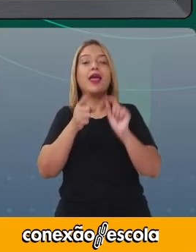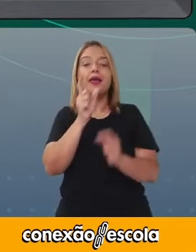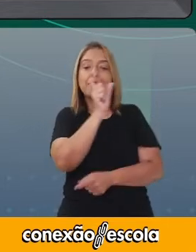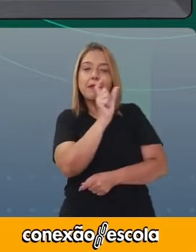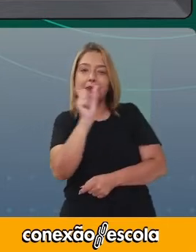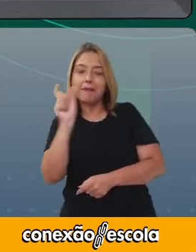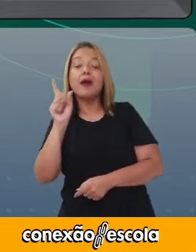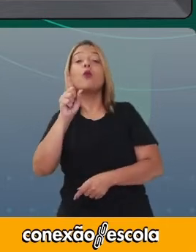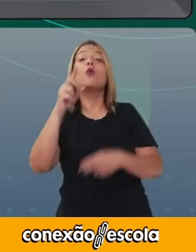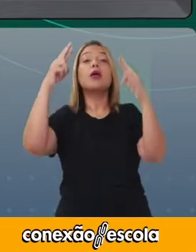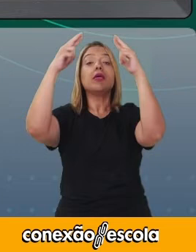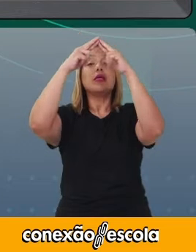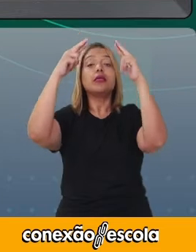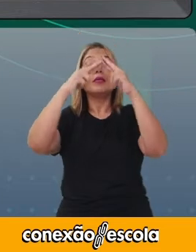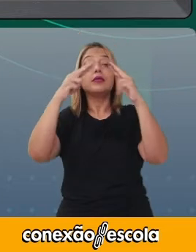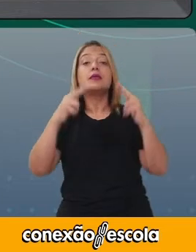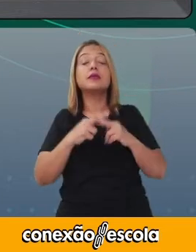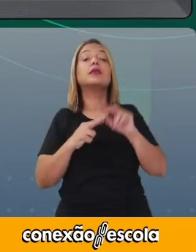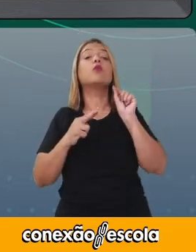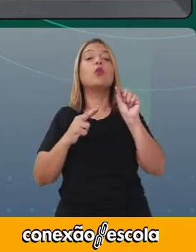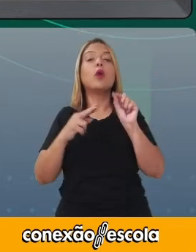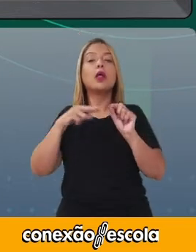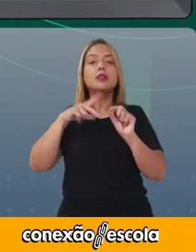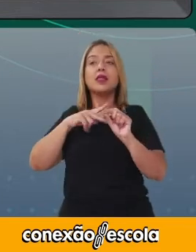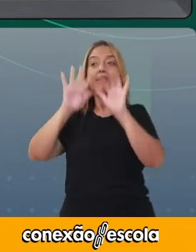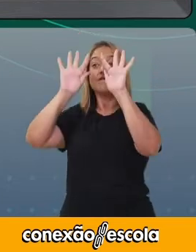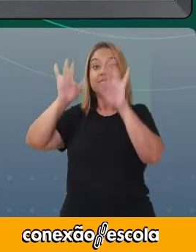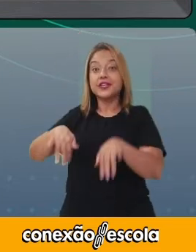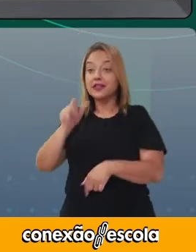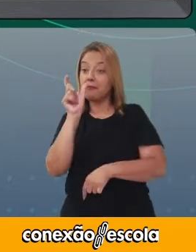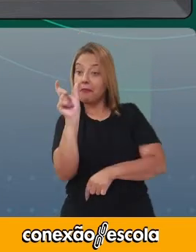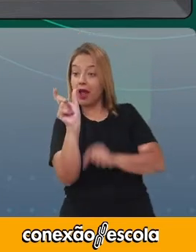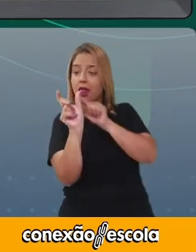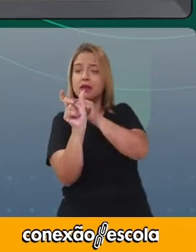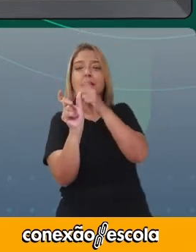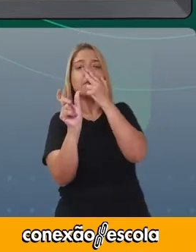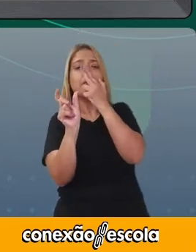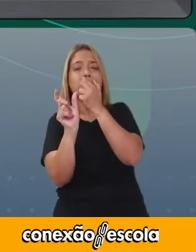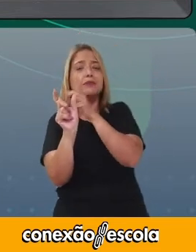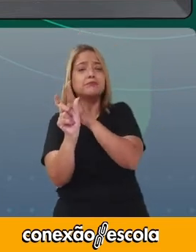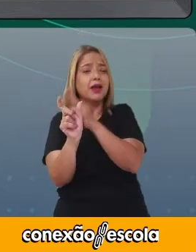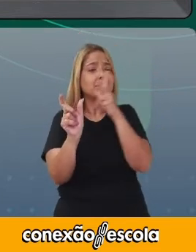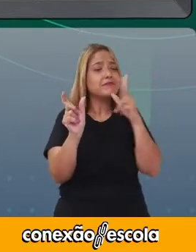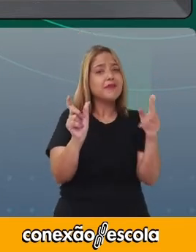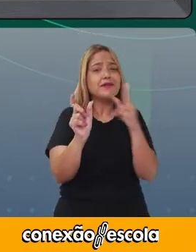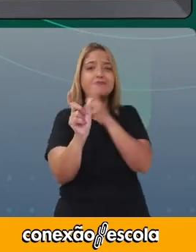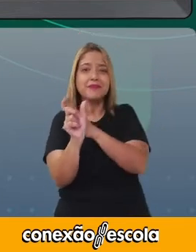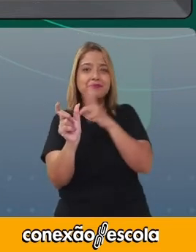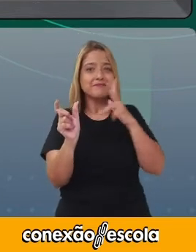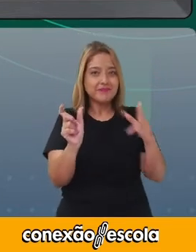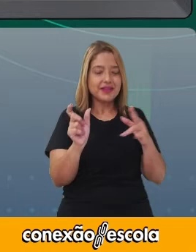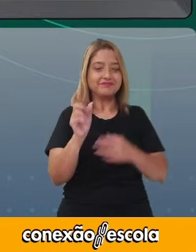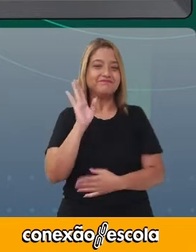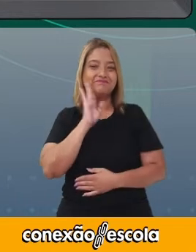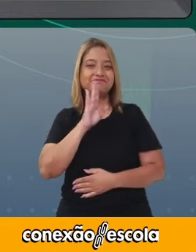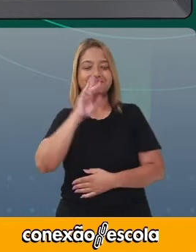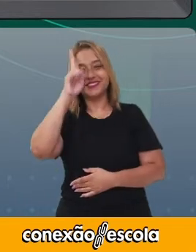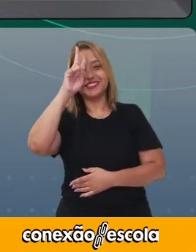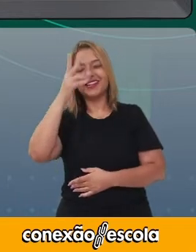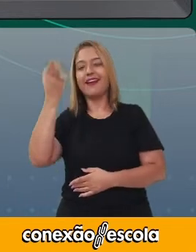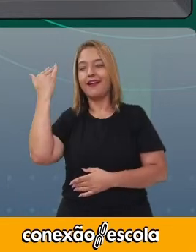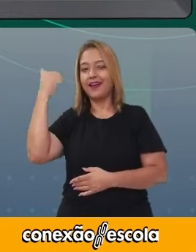rimas? Rimas são finais parecidos. Legal, né? Eu tenho certeza que vocês se lembram da última